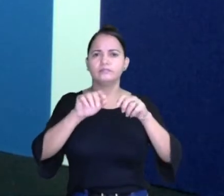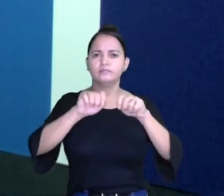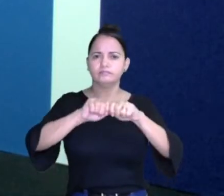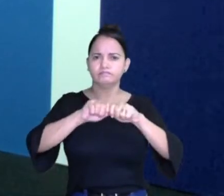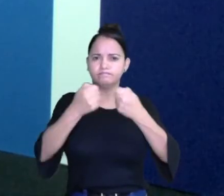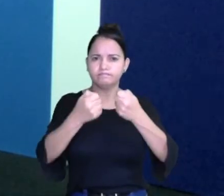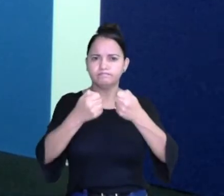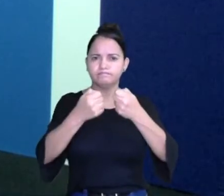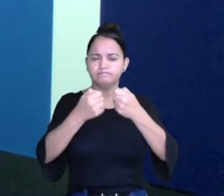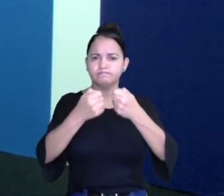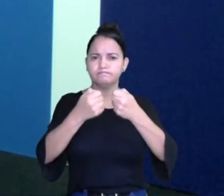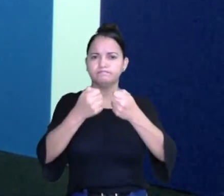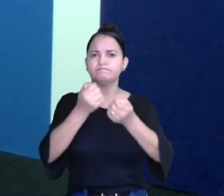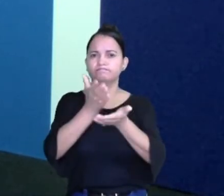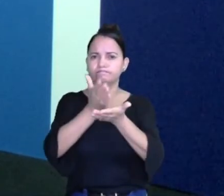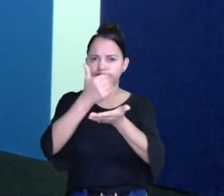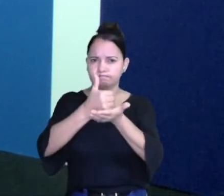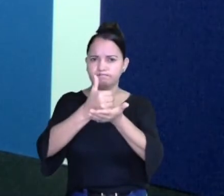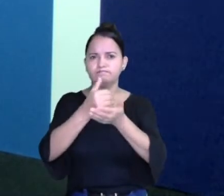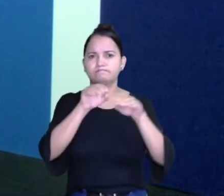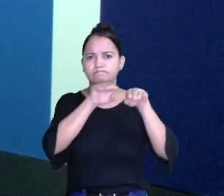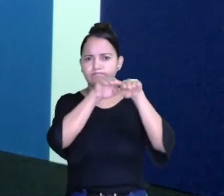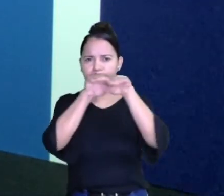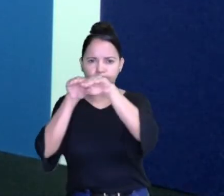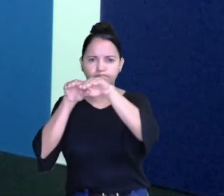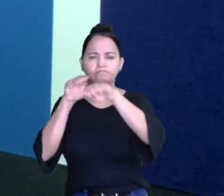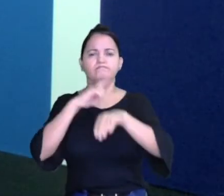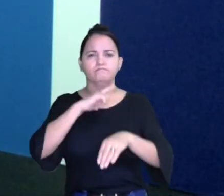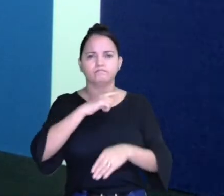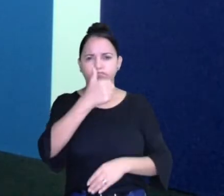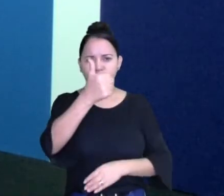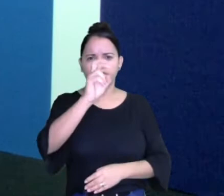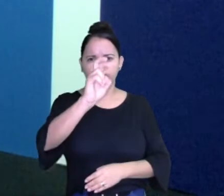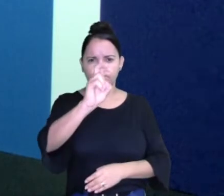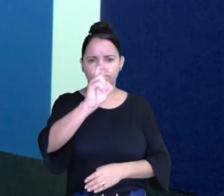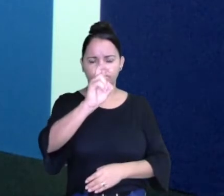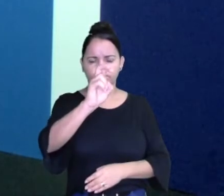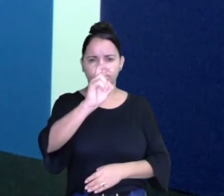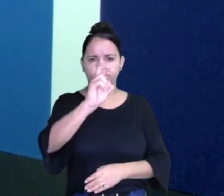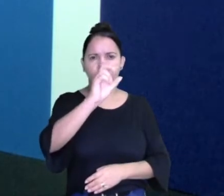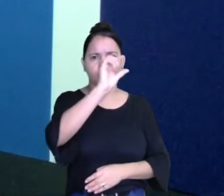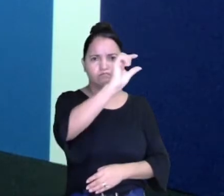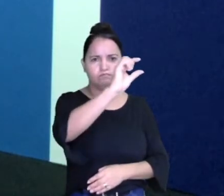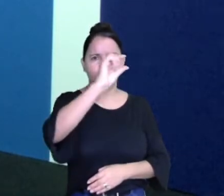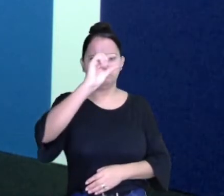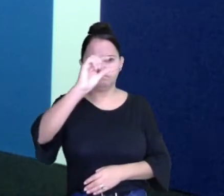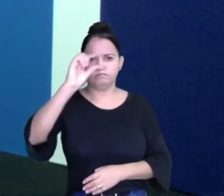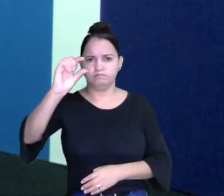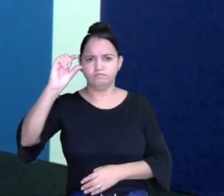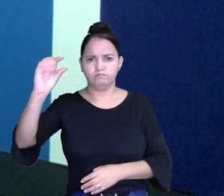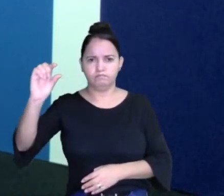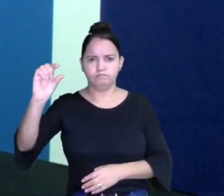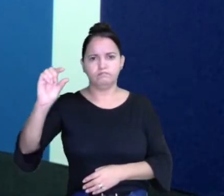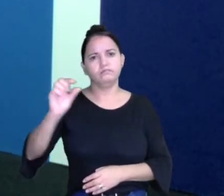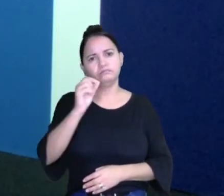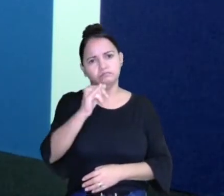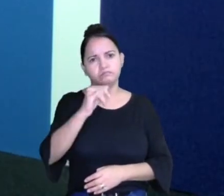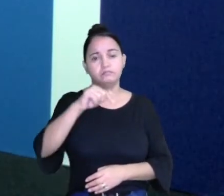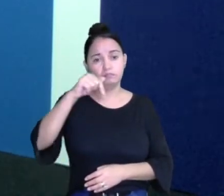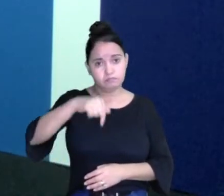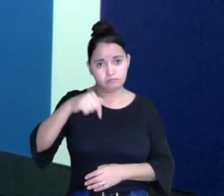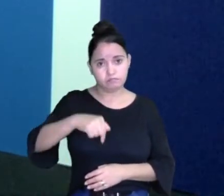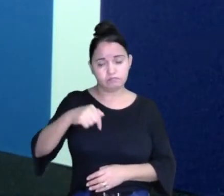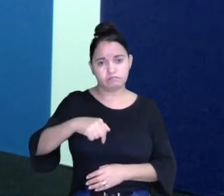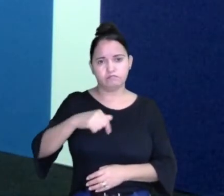iguais. Tá? E aí, a gente já viu aqui que tem 15. Se eu tivesse 15 pessoas aqui na produção e quisesse dividir para 15 pessoas, cada